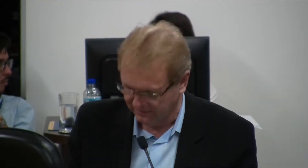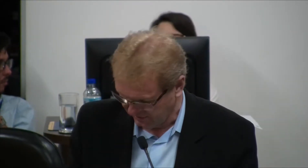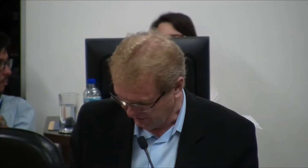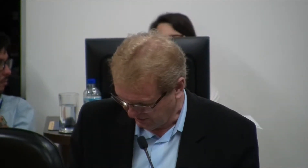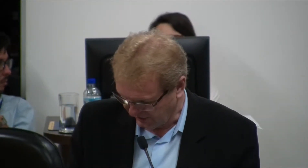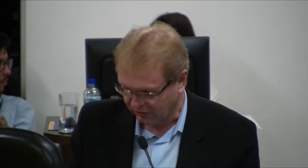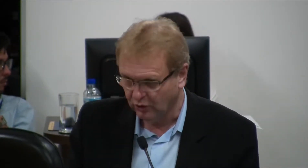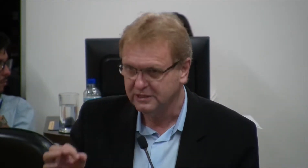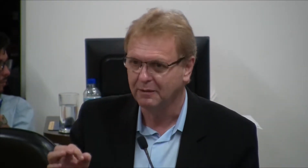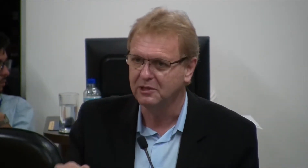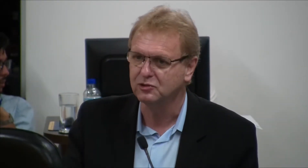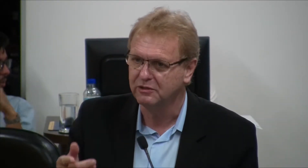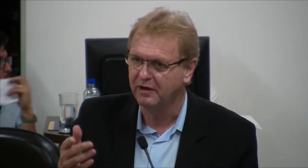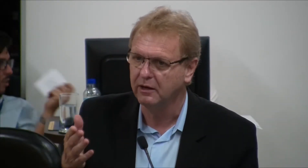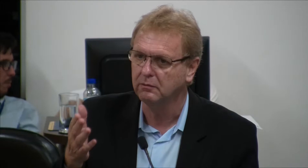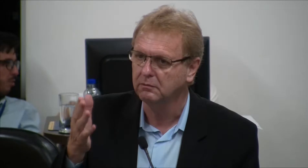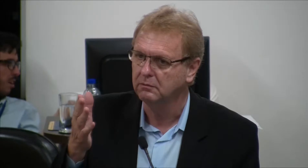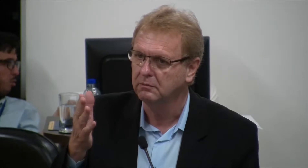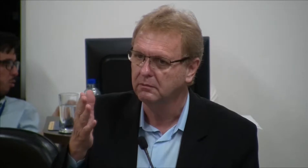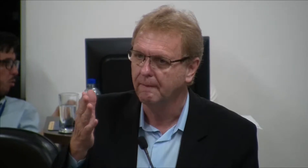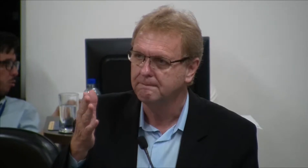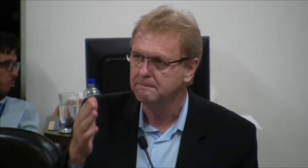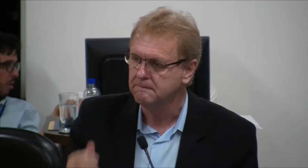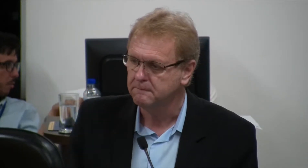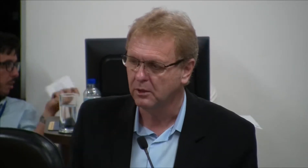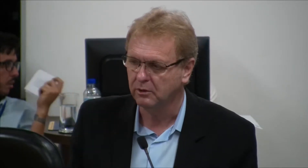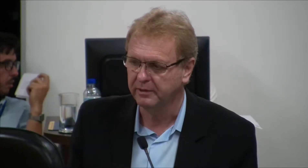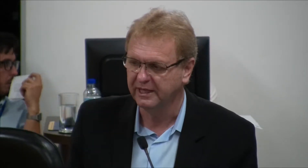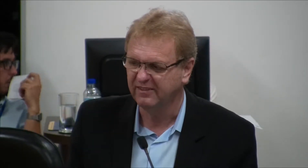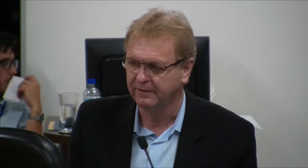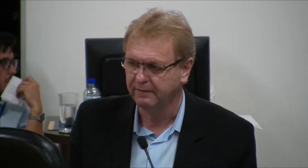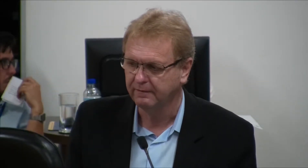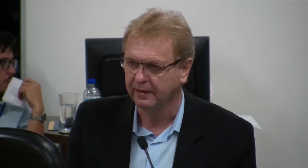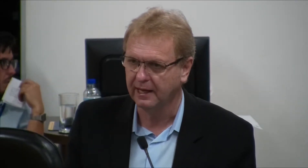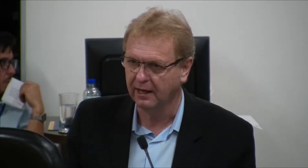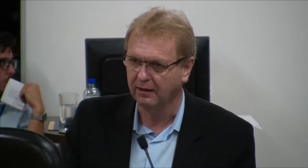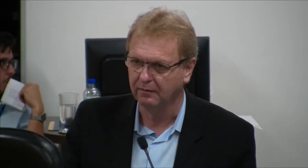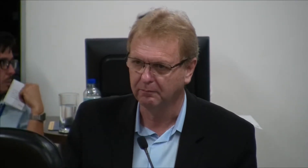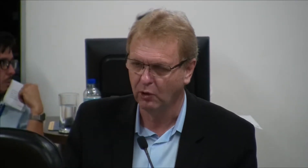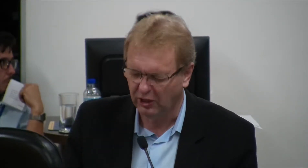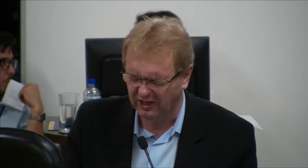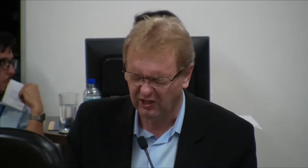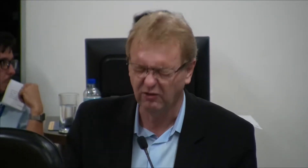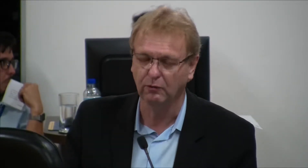não. E 2 amigos tiveram poliomielite, aquela